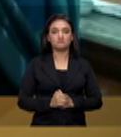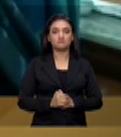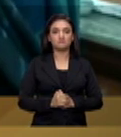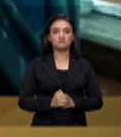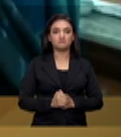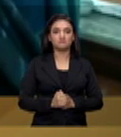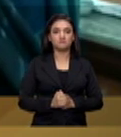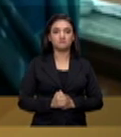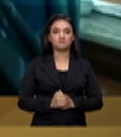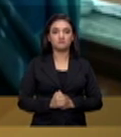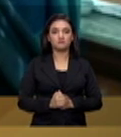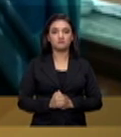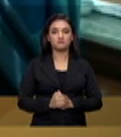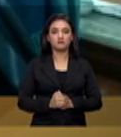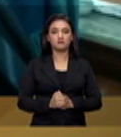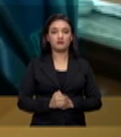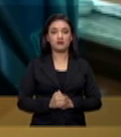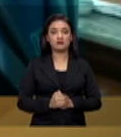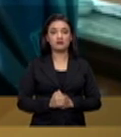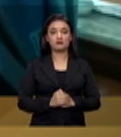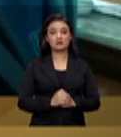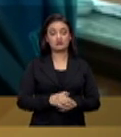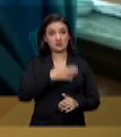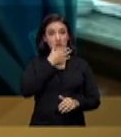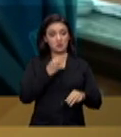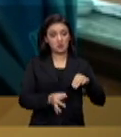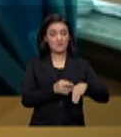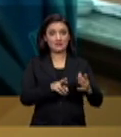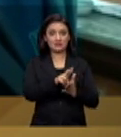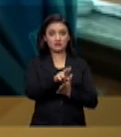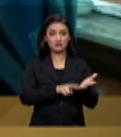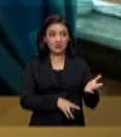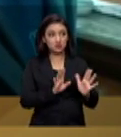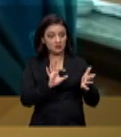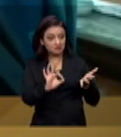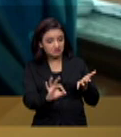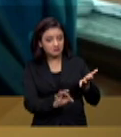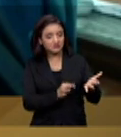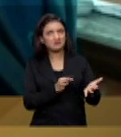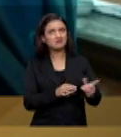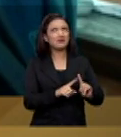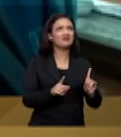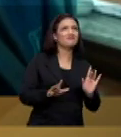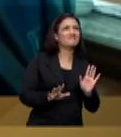buscar dividir com o plenário essa responsabilidade,